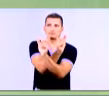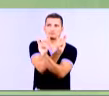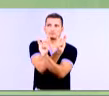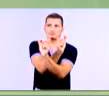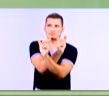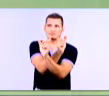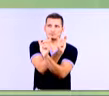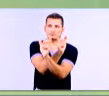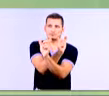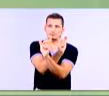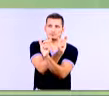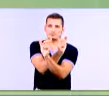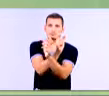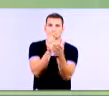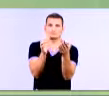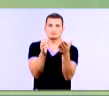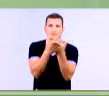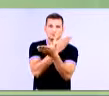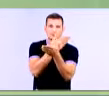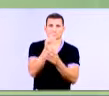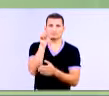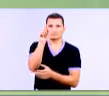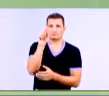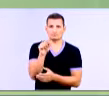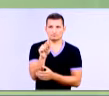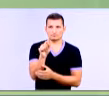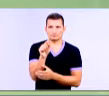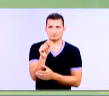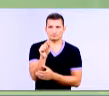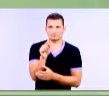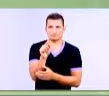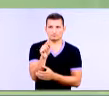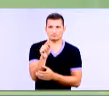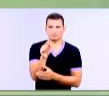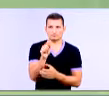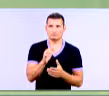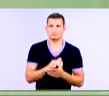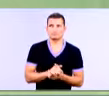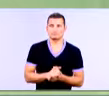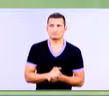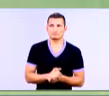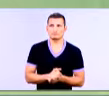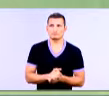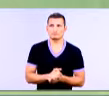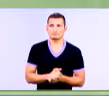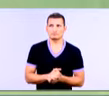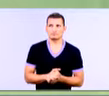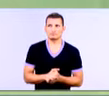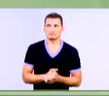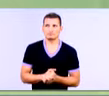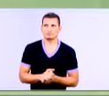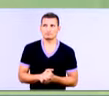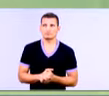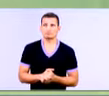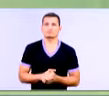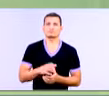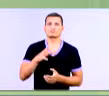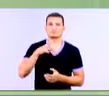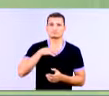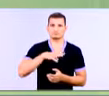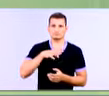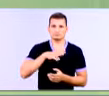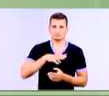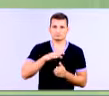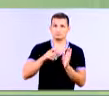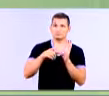terceiro, tiramos esses 2 pontos. E o quarto, né? O que estava em português antes